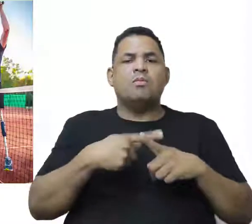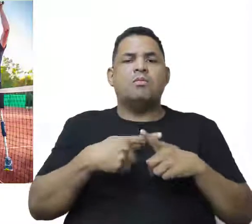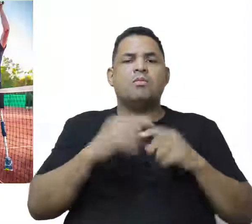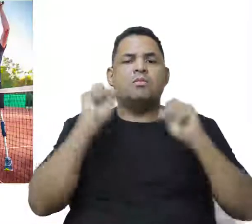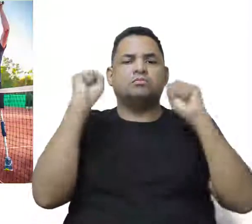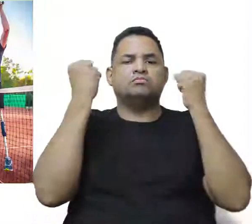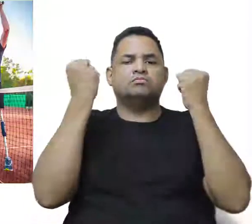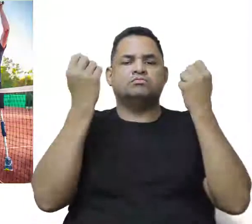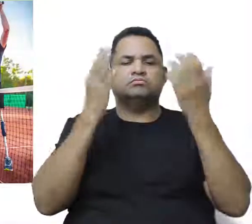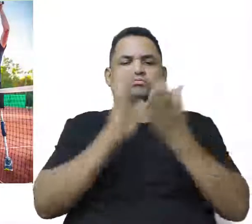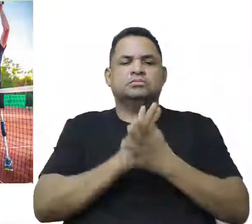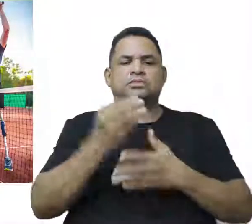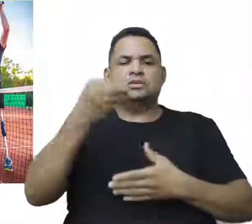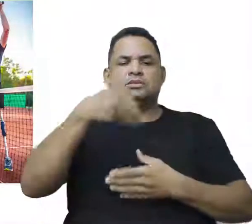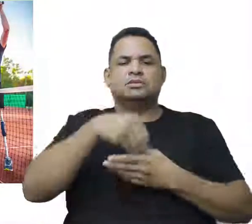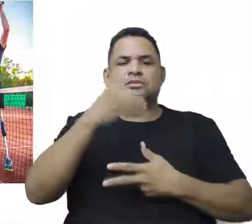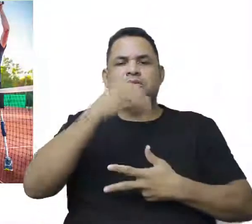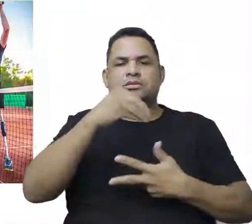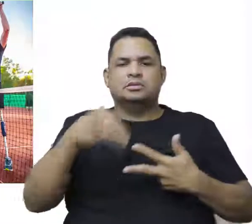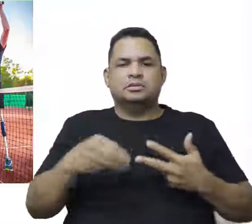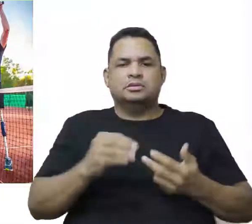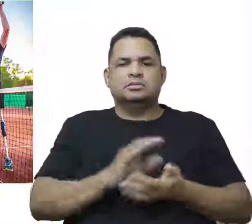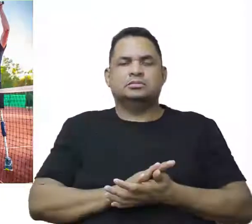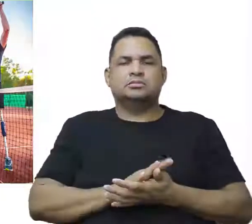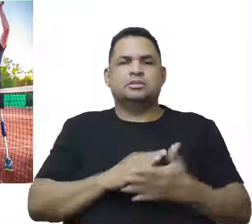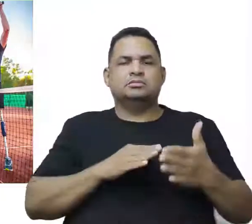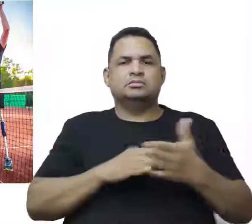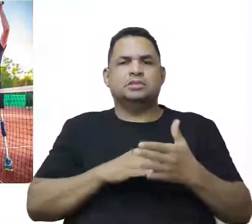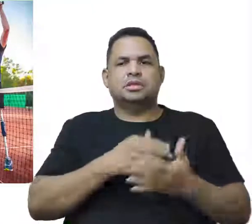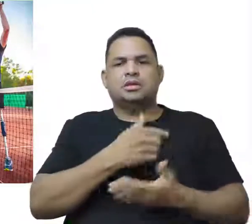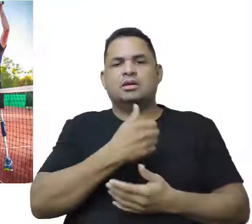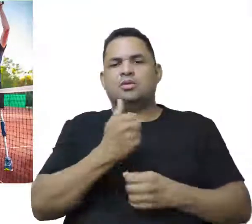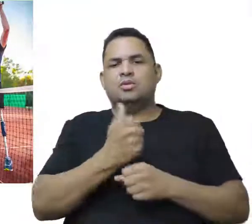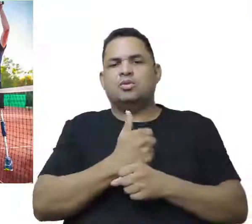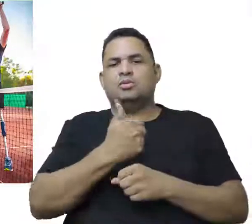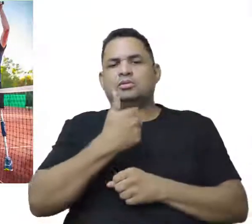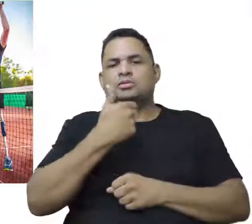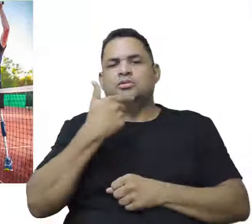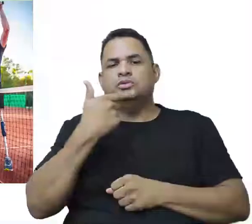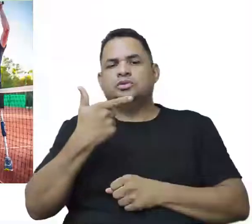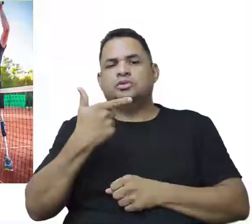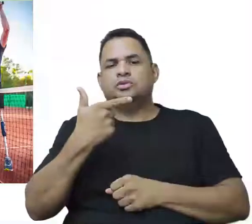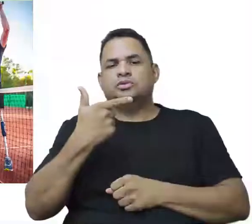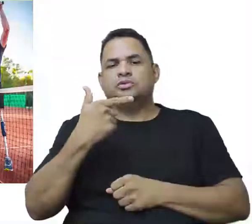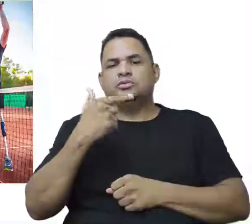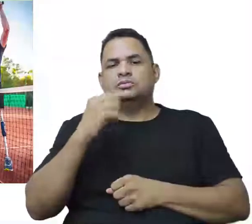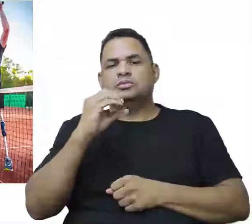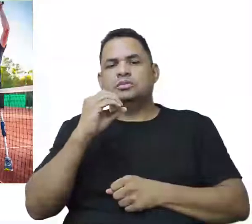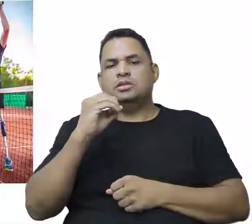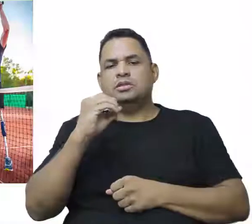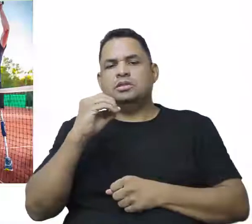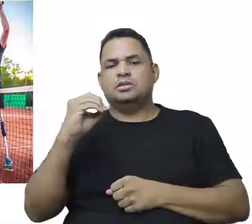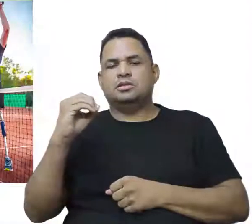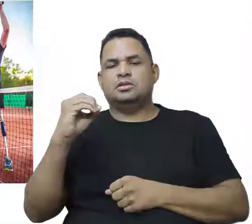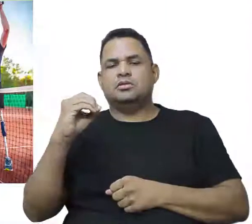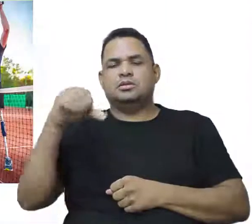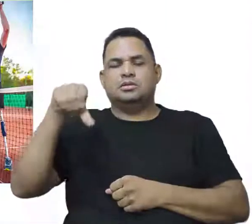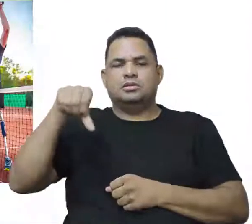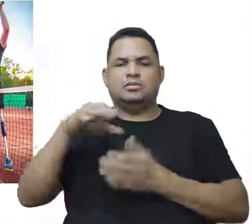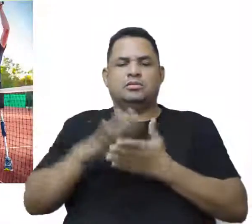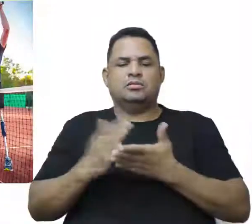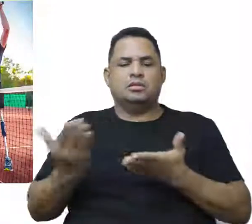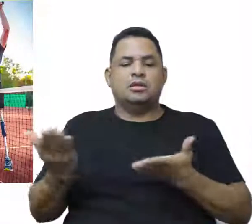educação física está no Enem. Até 2009, ela não tinha nas provas do Enem. De 2009 para